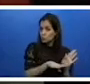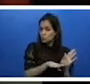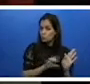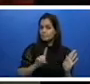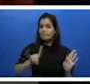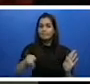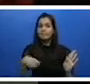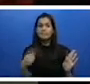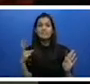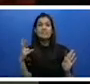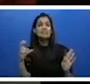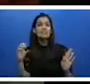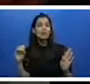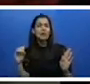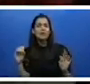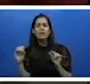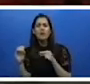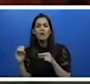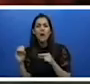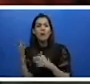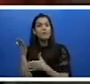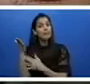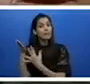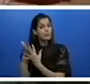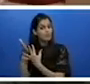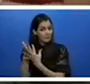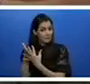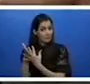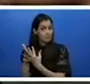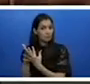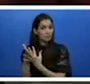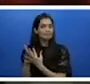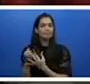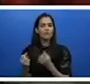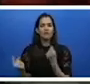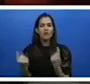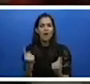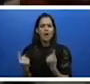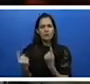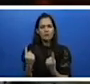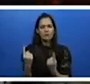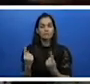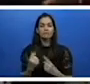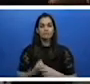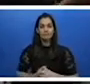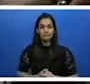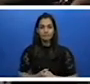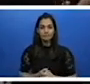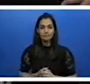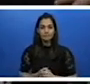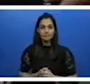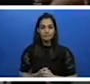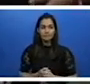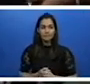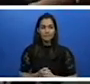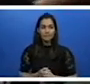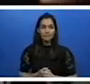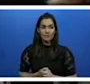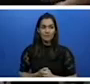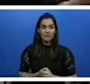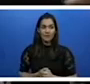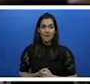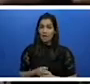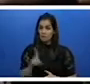completou R$1 inteiro, tá? Então, vamos fazer essa relação para vocês chegarem próximos aqui do decimal. Nesse módulo, a